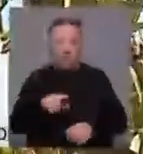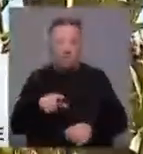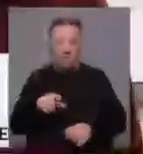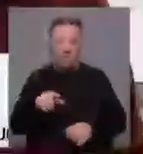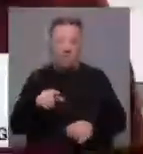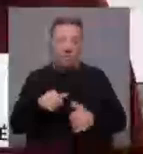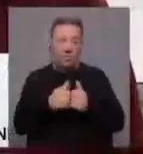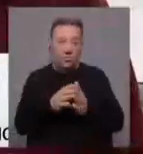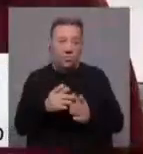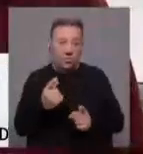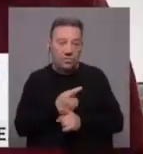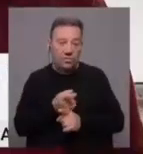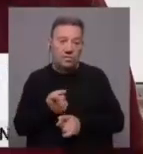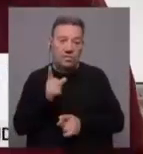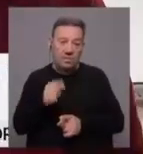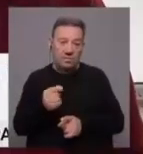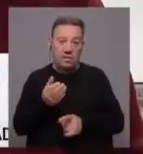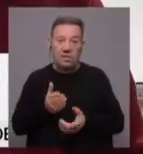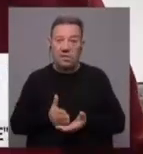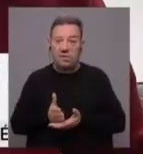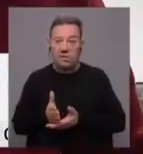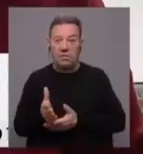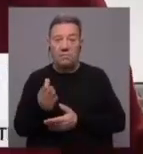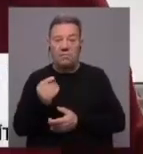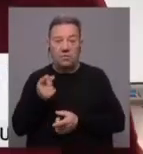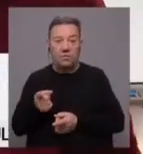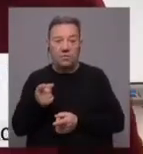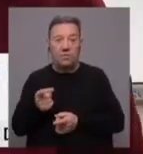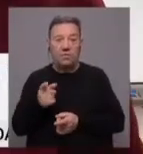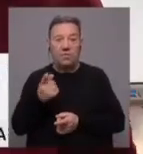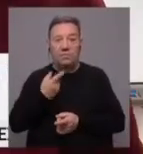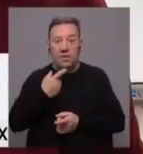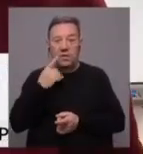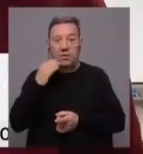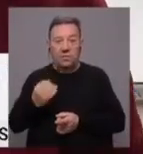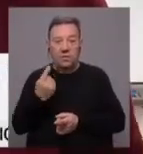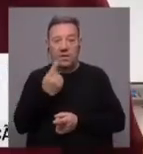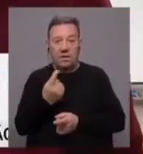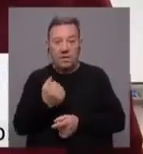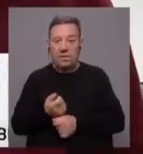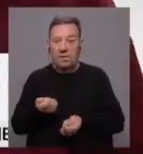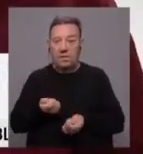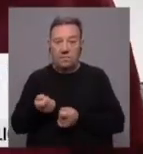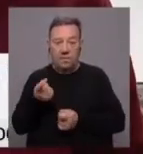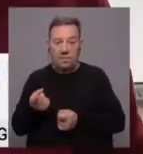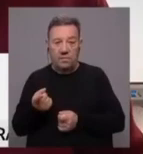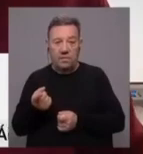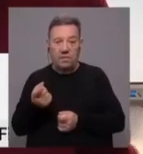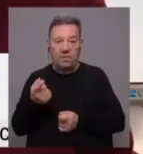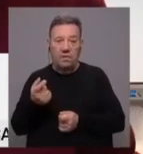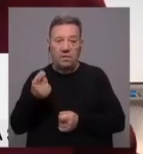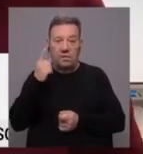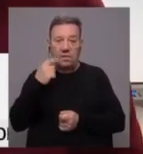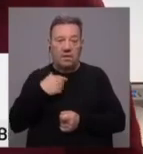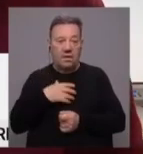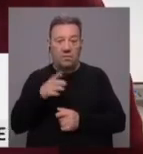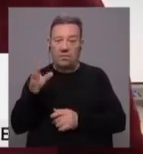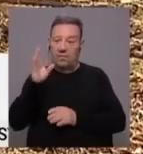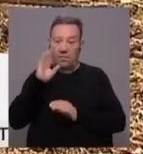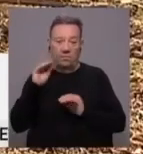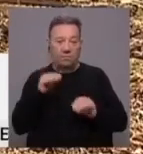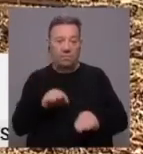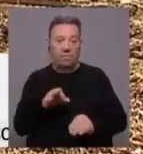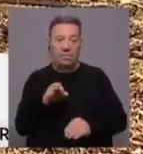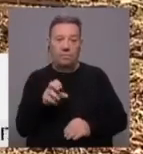portanto tudo isto também decorre muito eh do cuidado de cada operador que que vai instalar um Pomar de novo